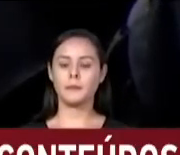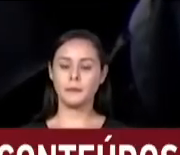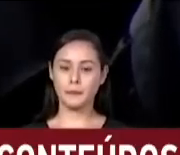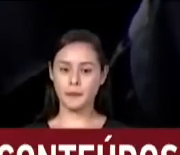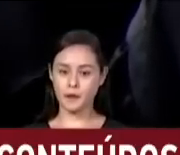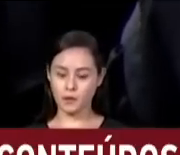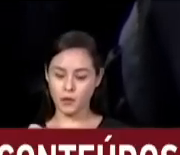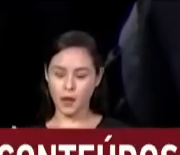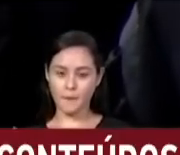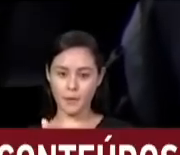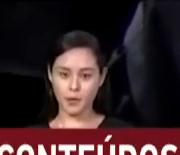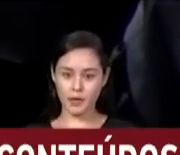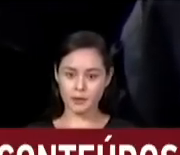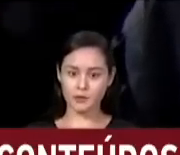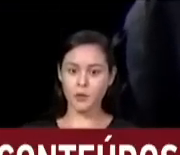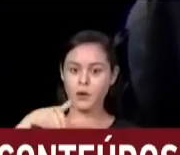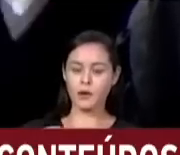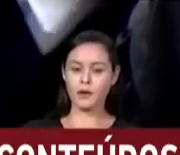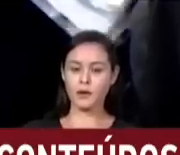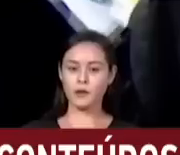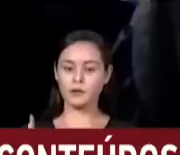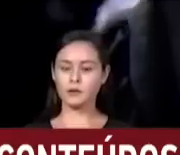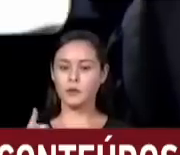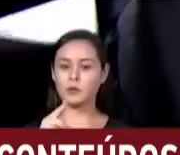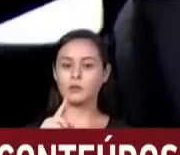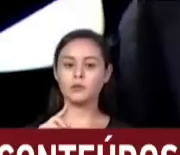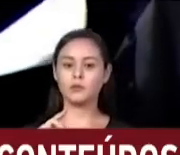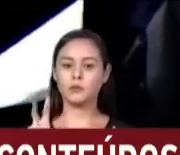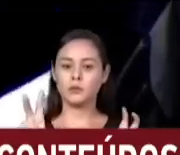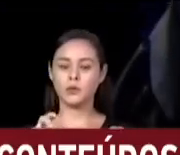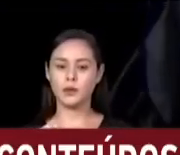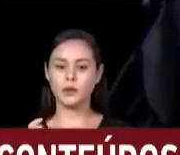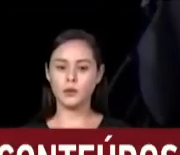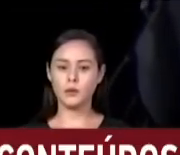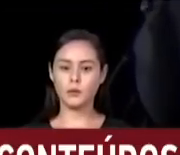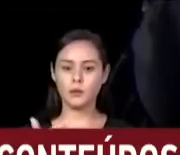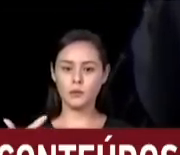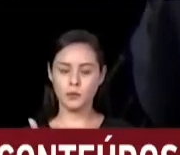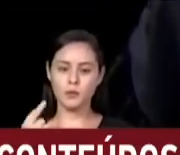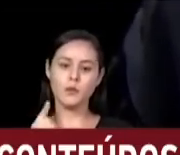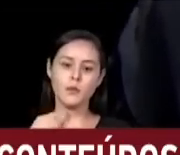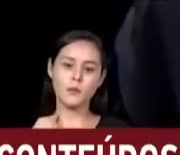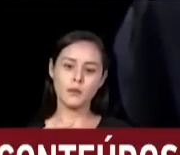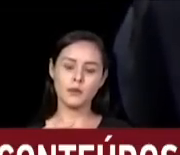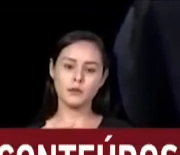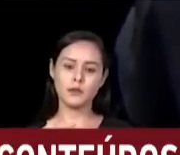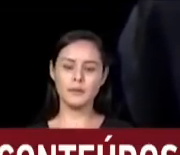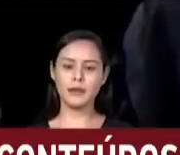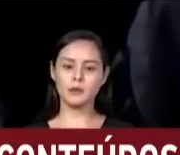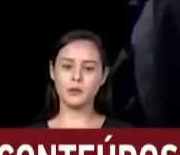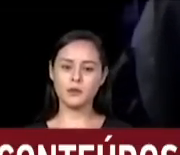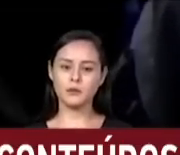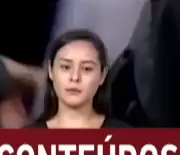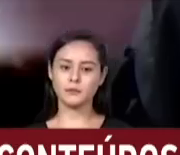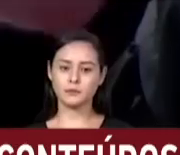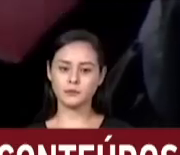eleições, houve um aumento significativo dos ataques nas redes sociais. As notícias